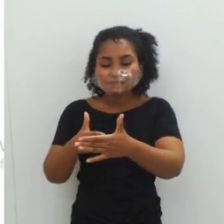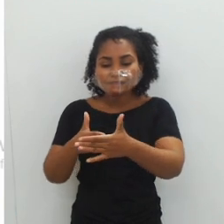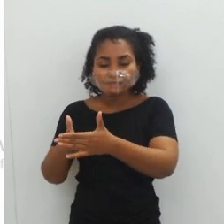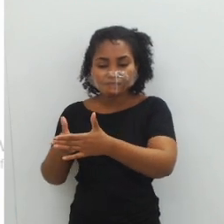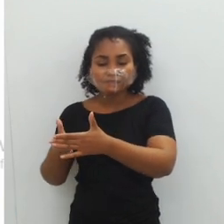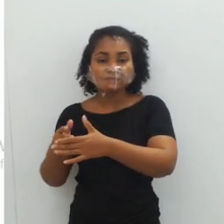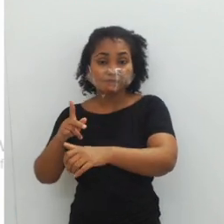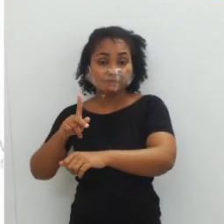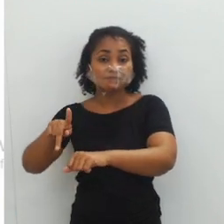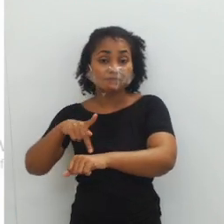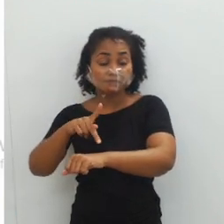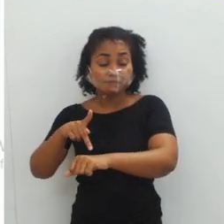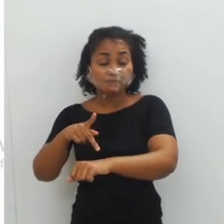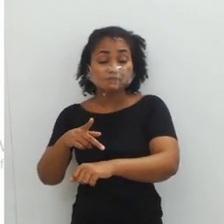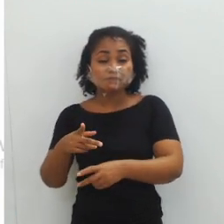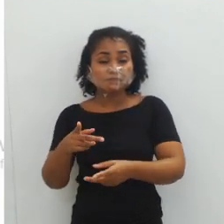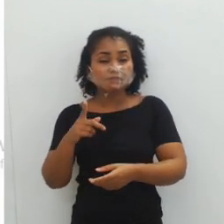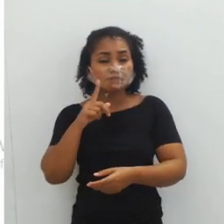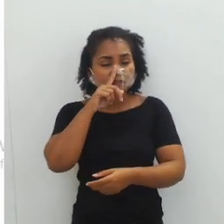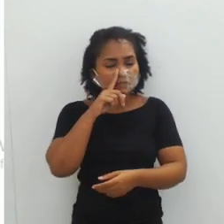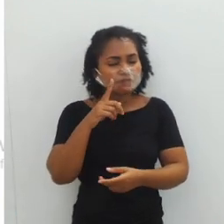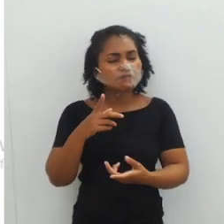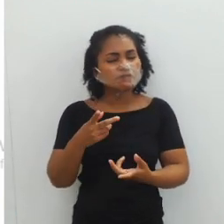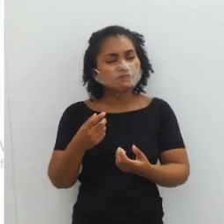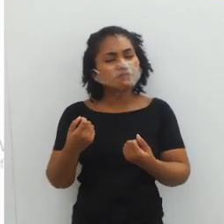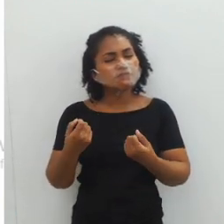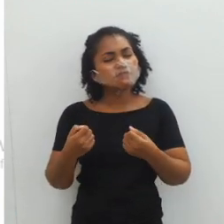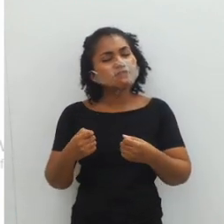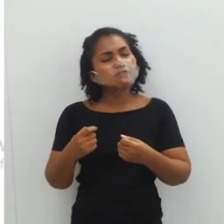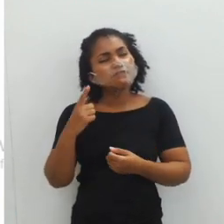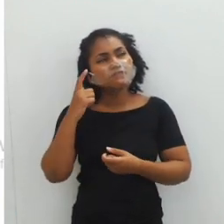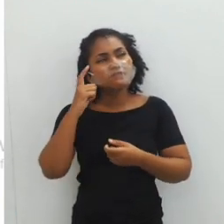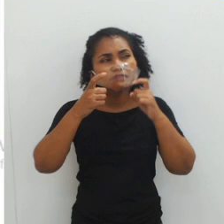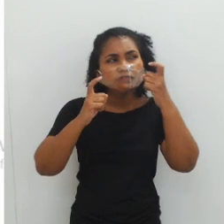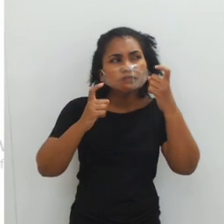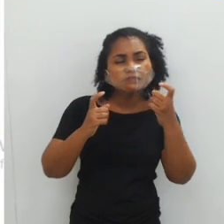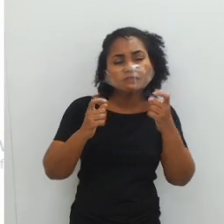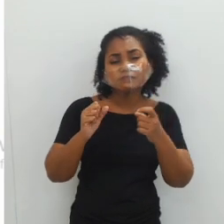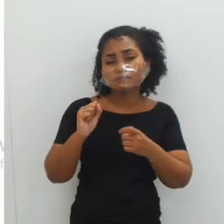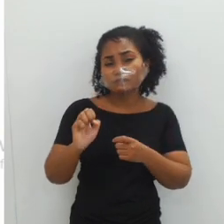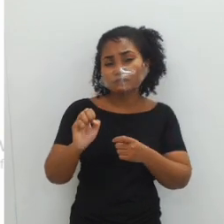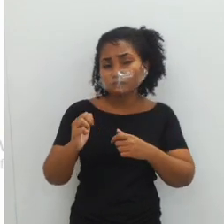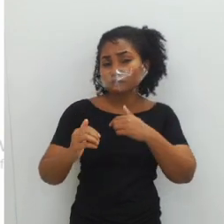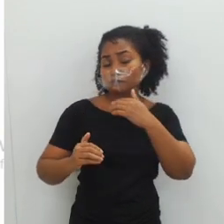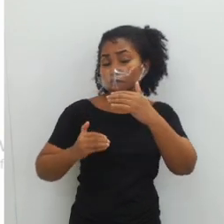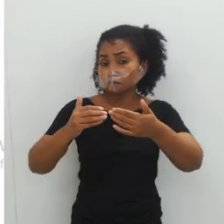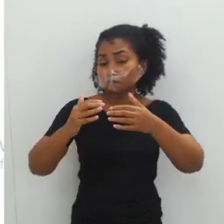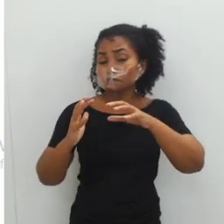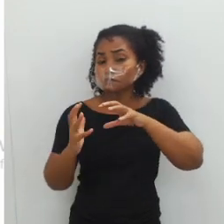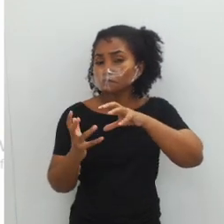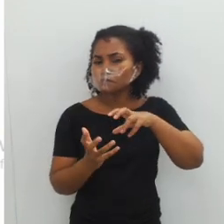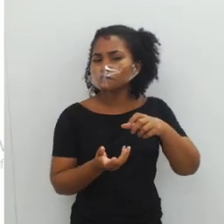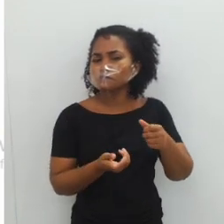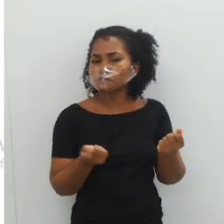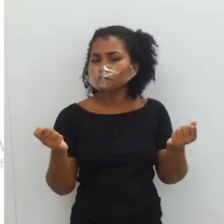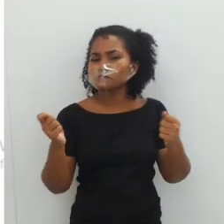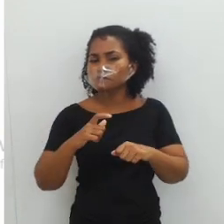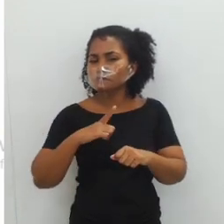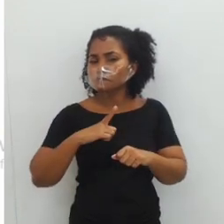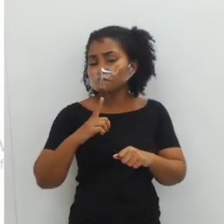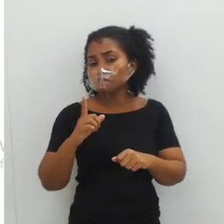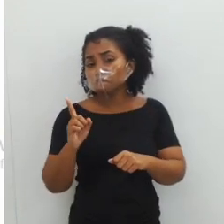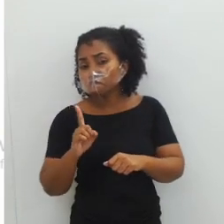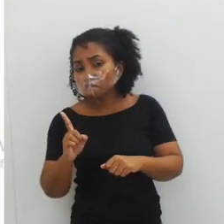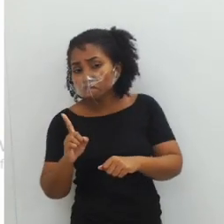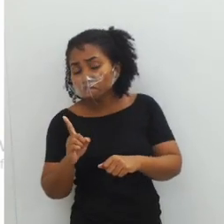sob ameaça, é relevante questionar se essa evolução do processo de globalização vem contribuindo